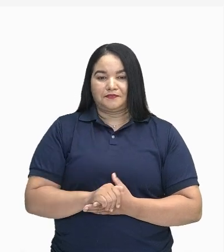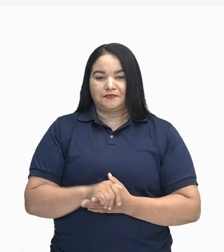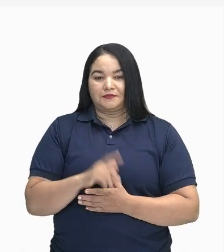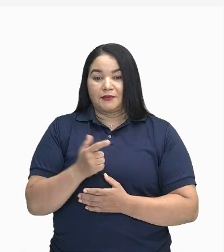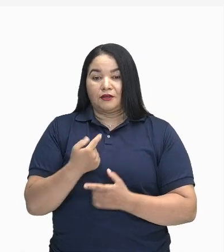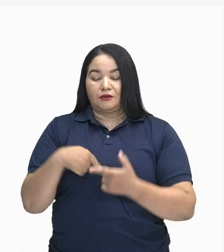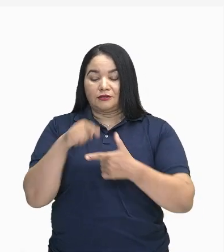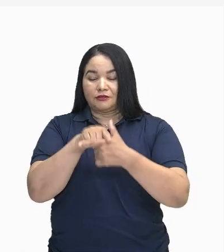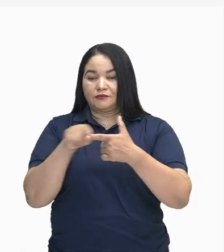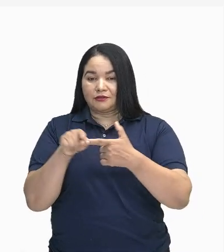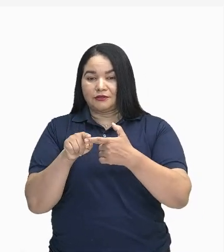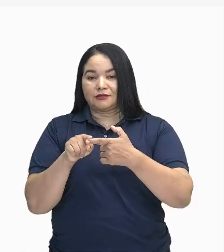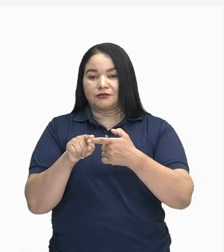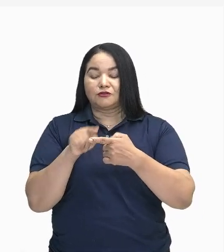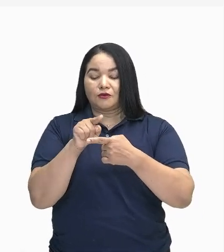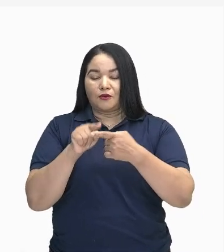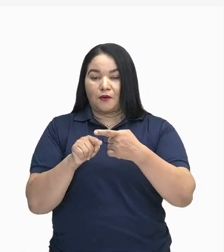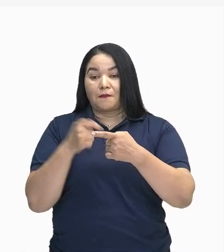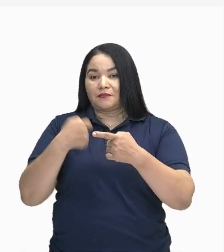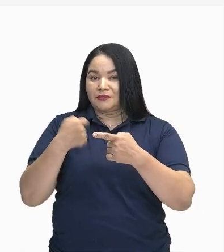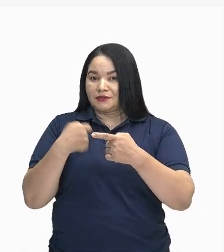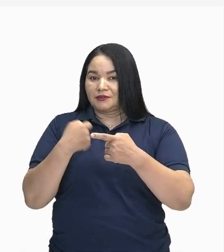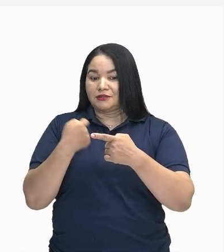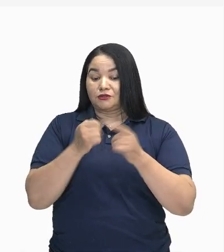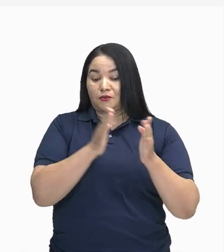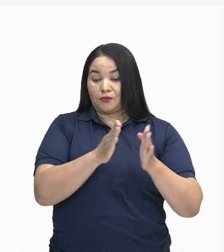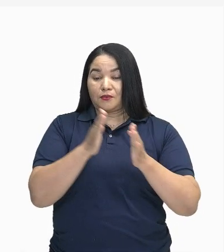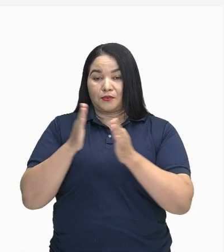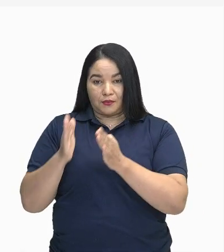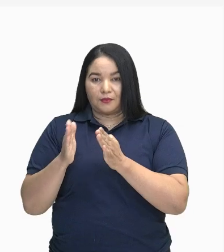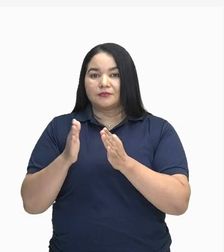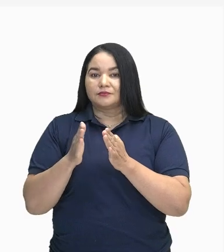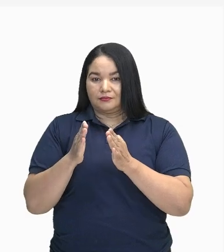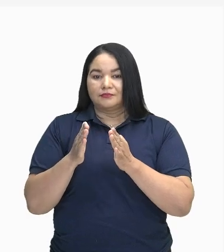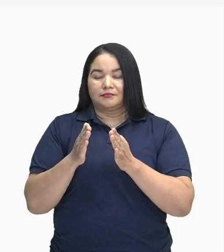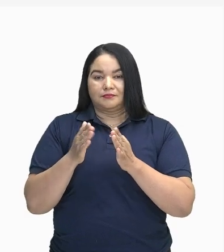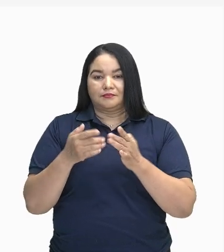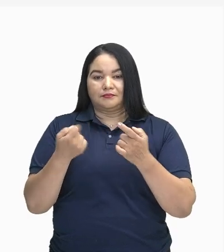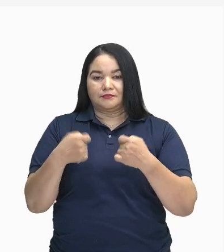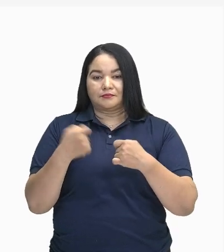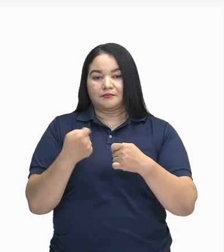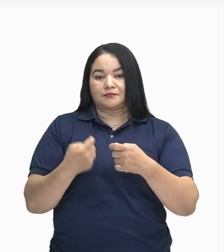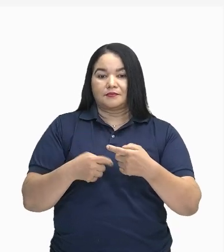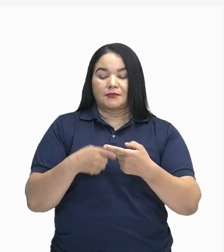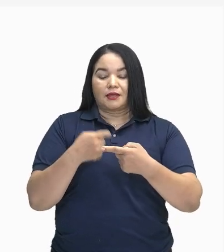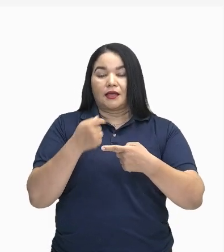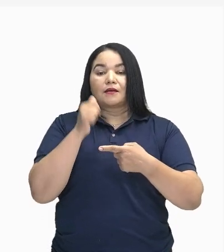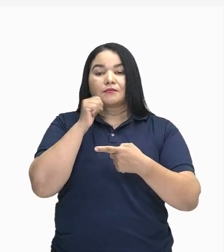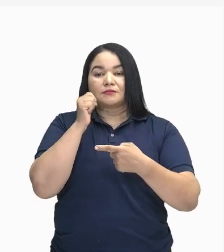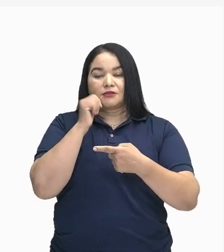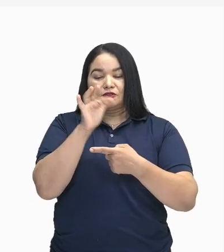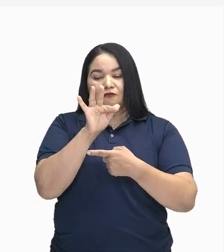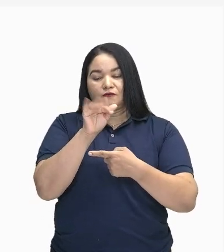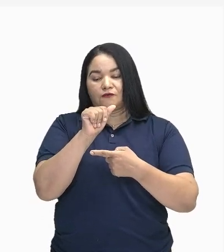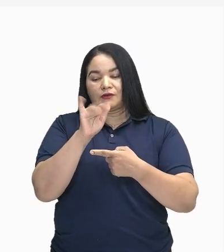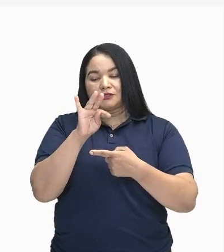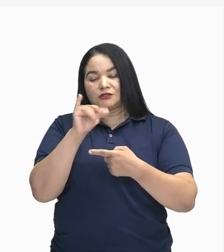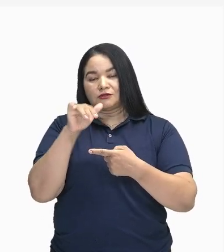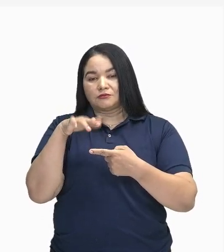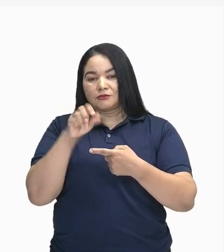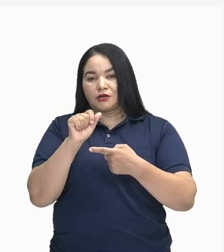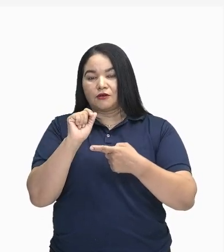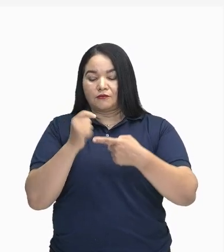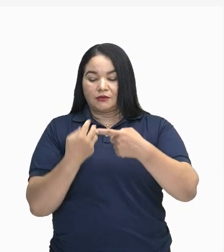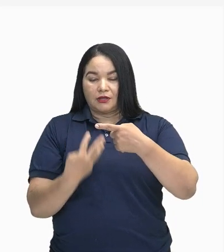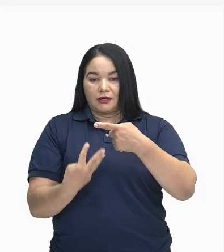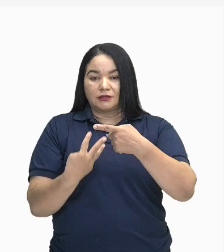a idade de Fátima, então precisa ser respeitada a ordem de acordo com o enunciado, idade de Fátima, e a idade de Luísa, tá bom?